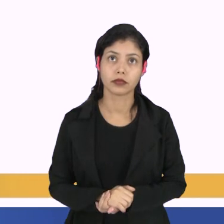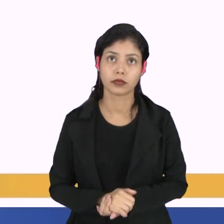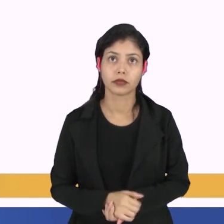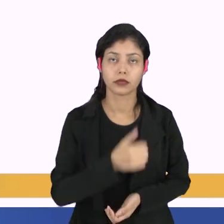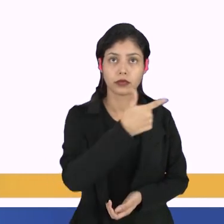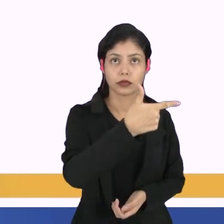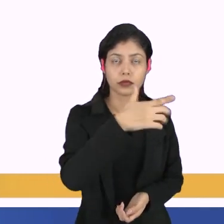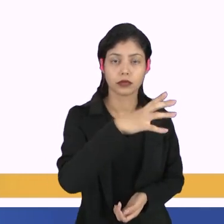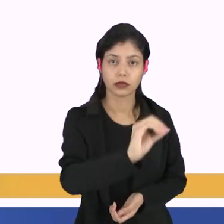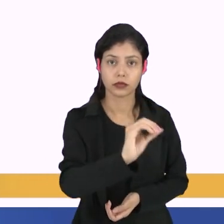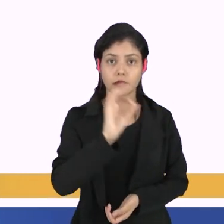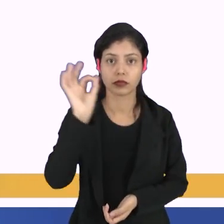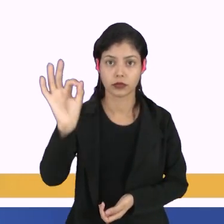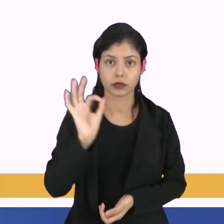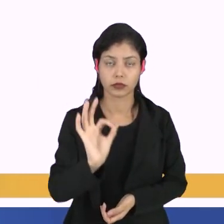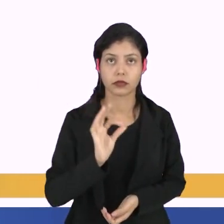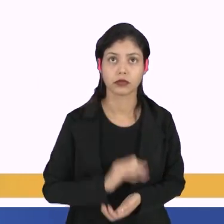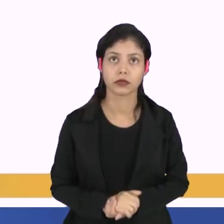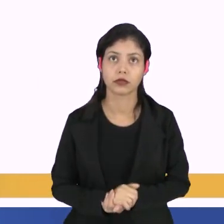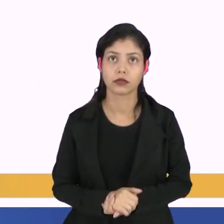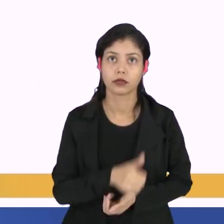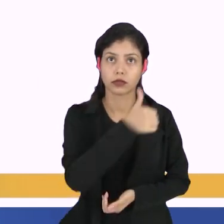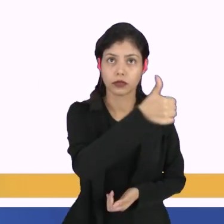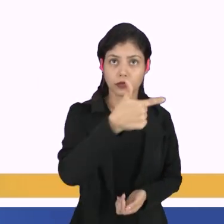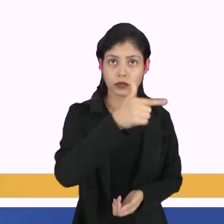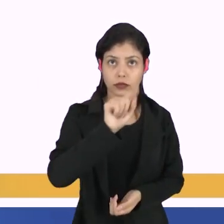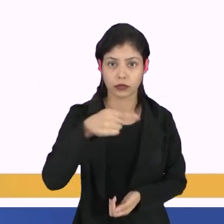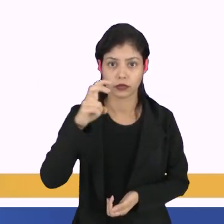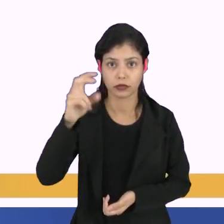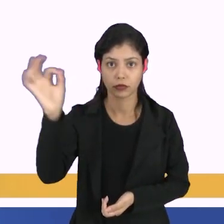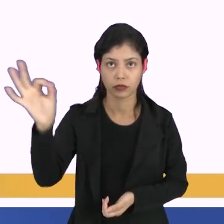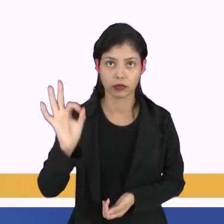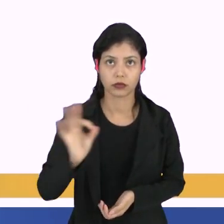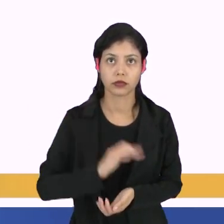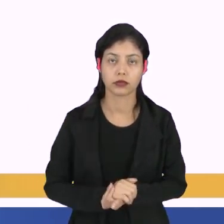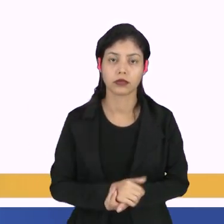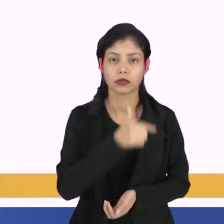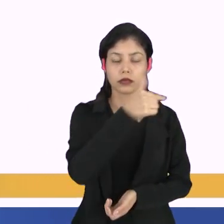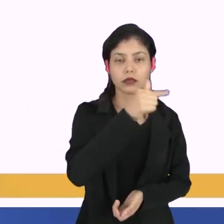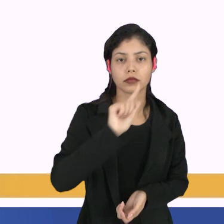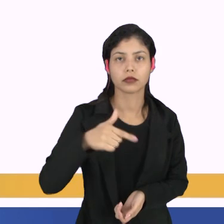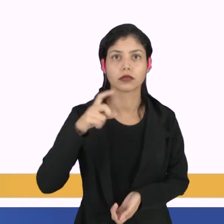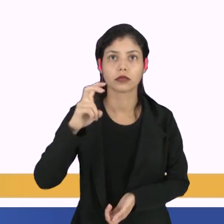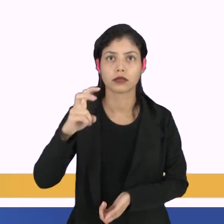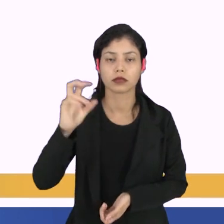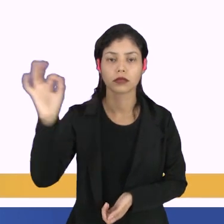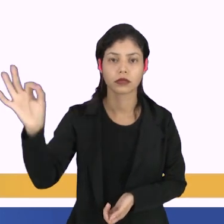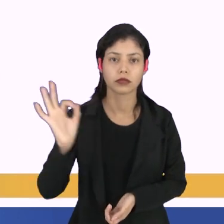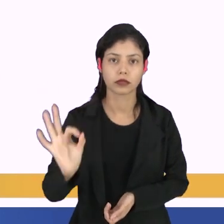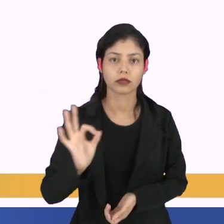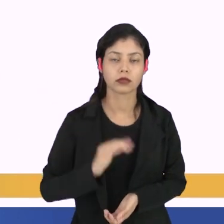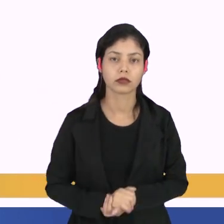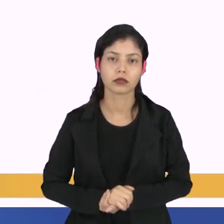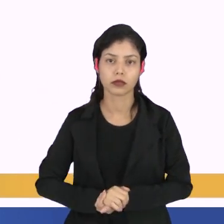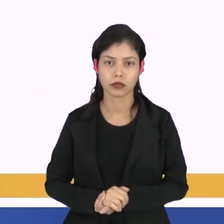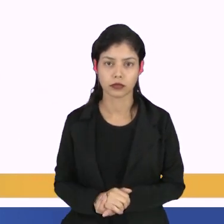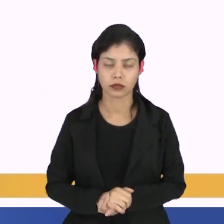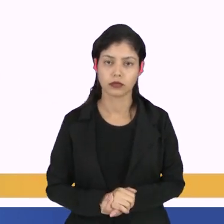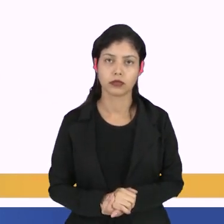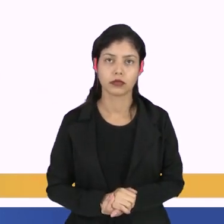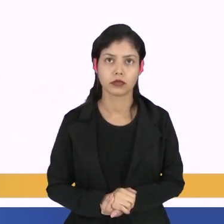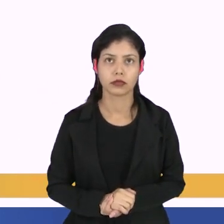27,5%, na quarta 20%, na quinta 12,5% e na sexta, no sexto item,